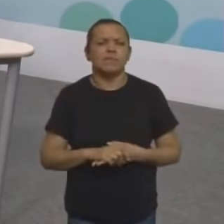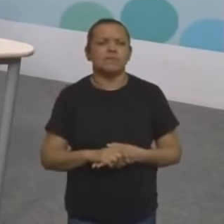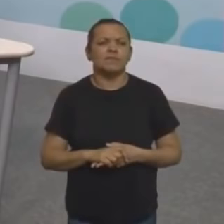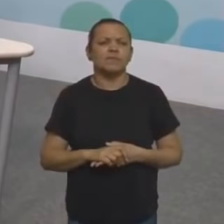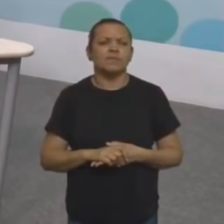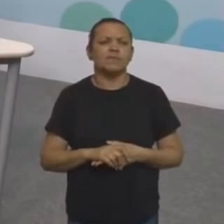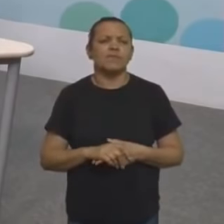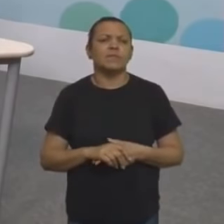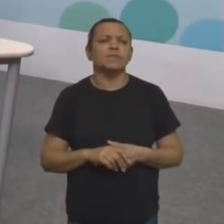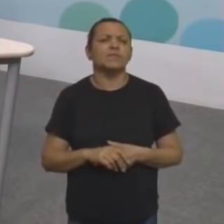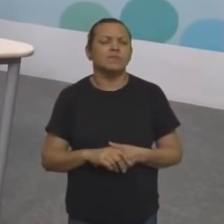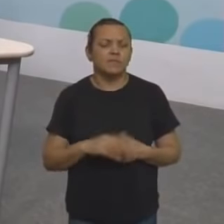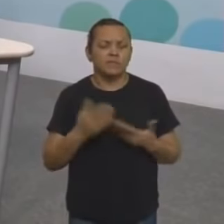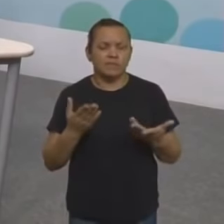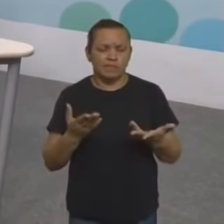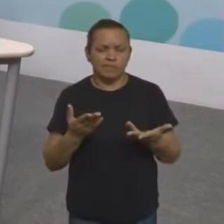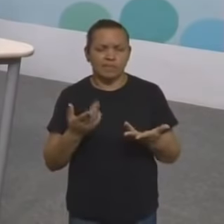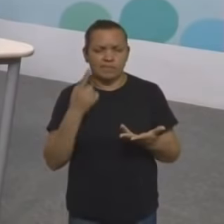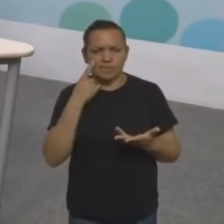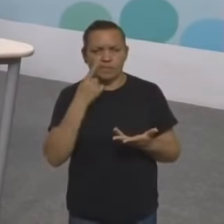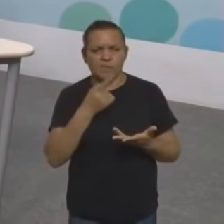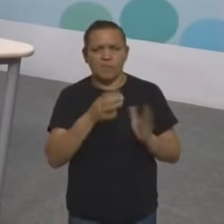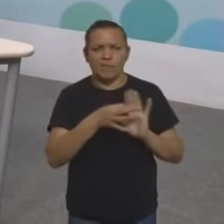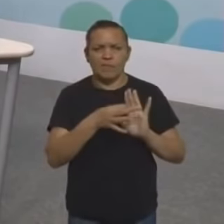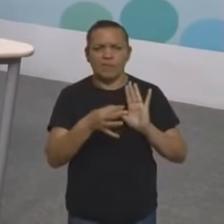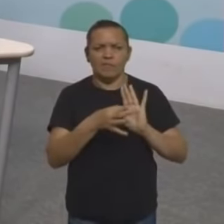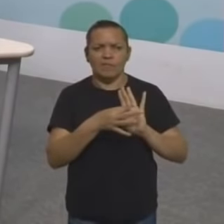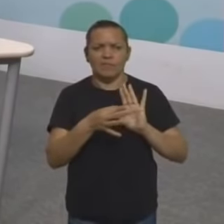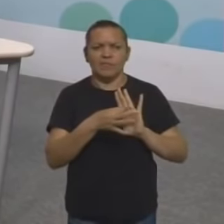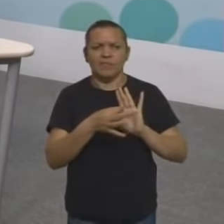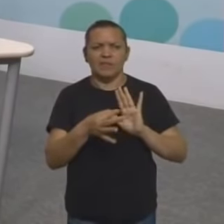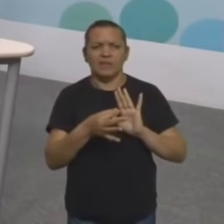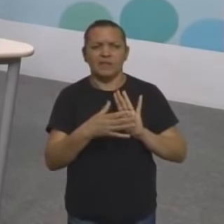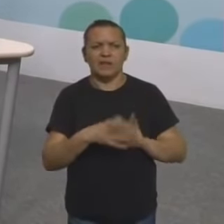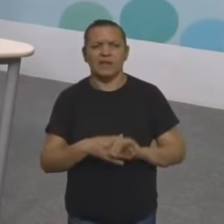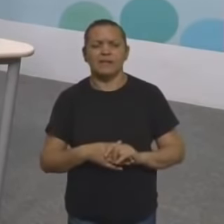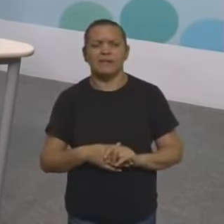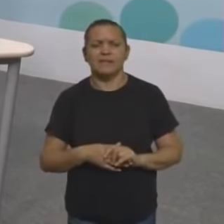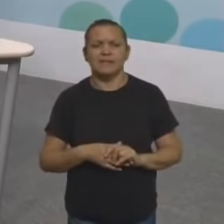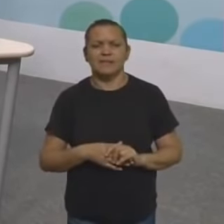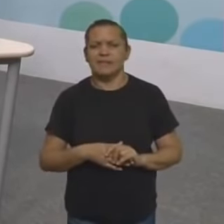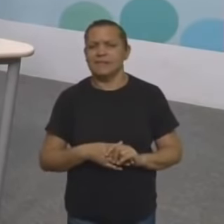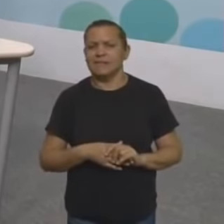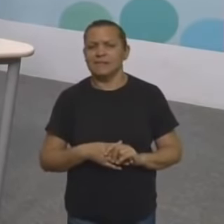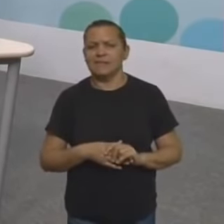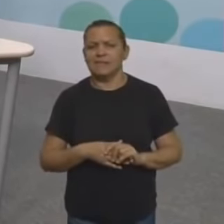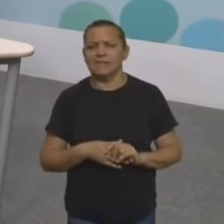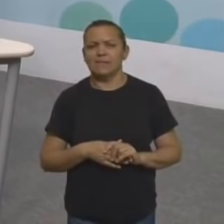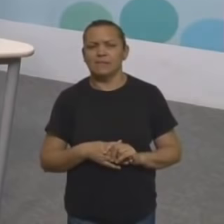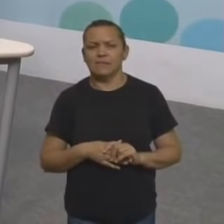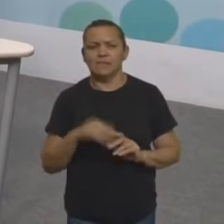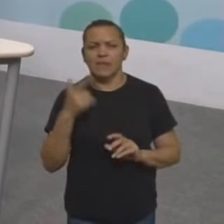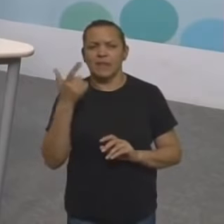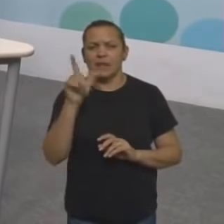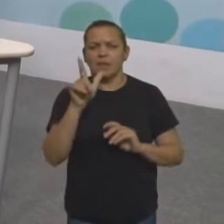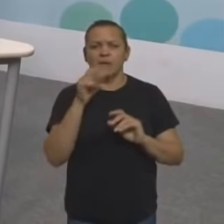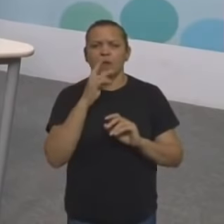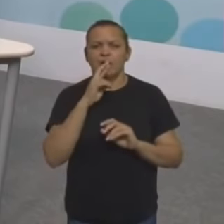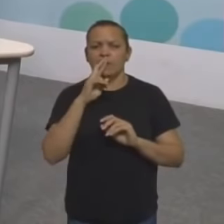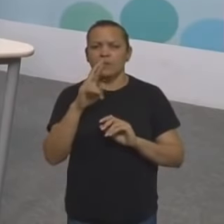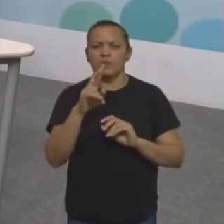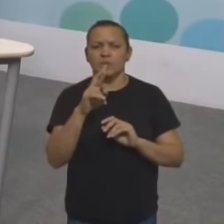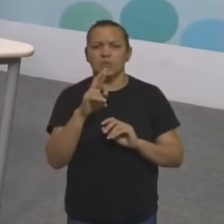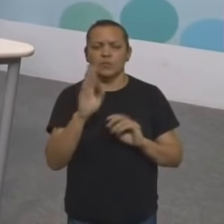Essa foi a primeira. Tá, né? Isso. Acho ela responde e a gente volta. Tá, pode ser. Porque as outras não dá